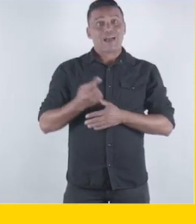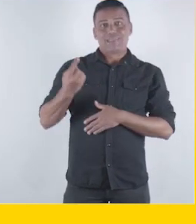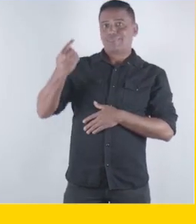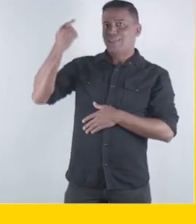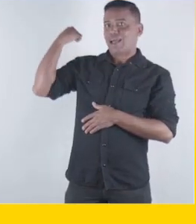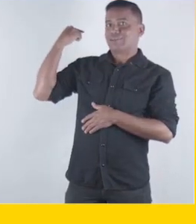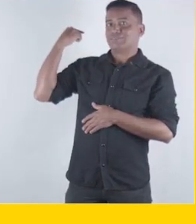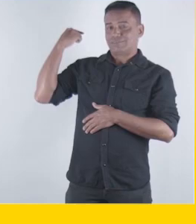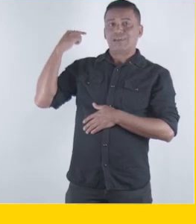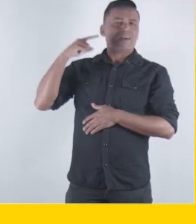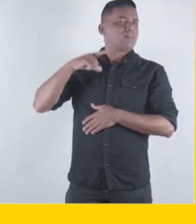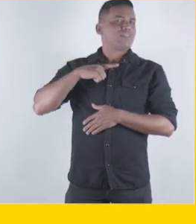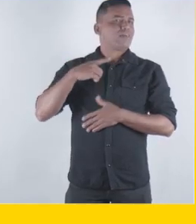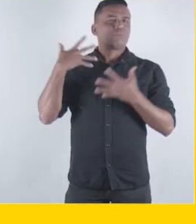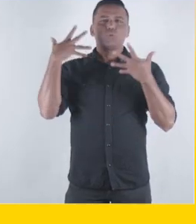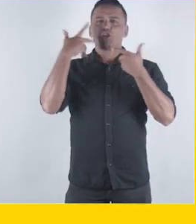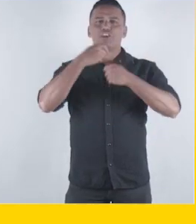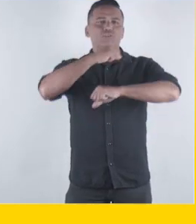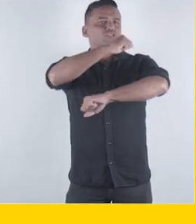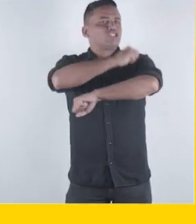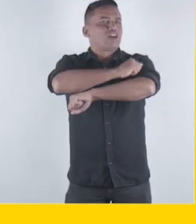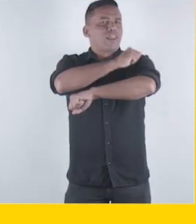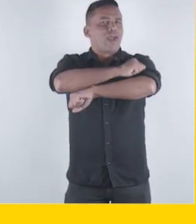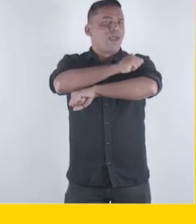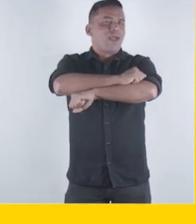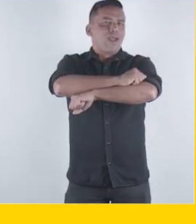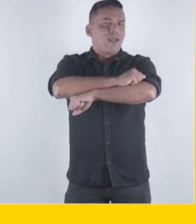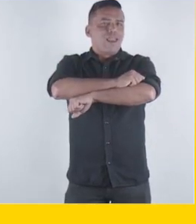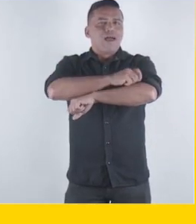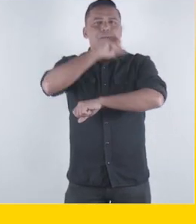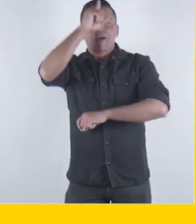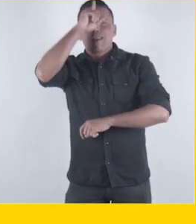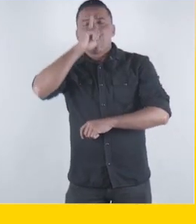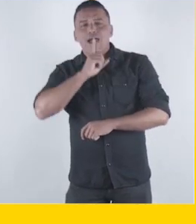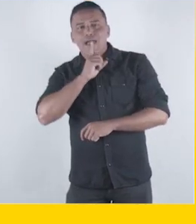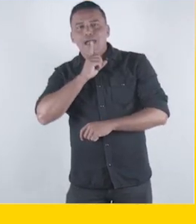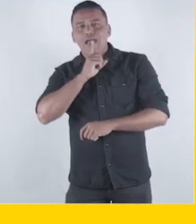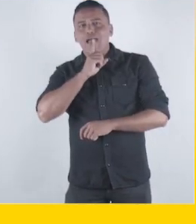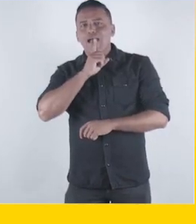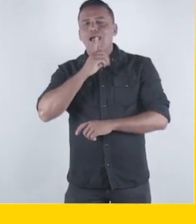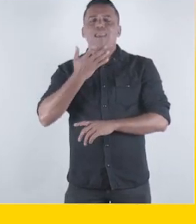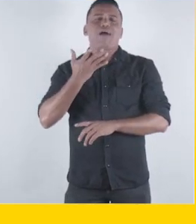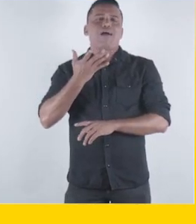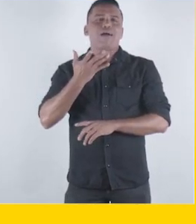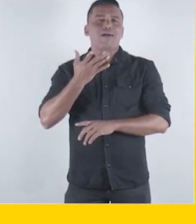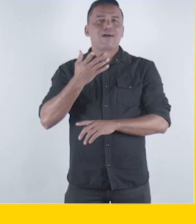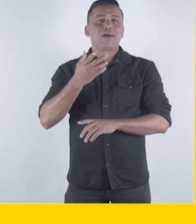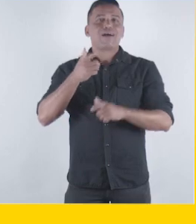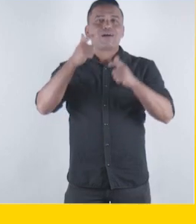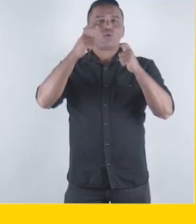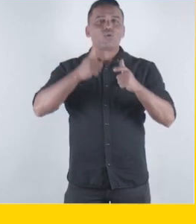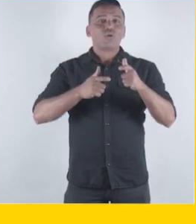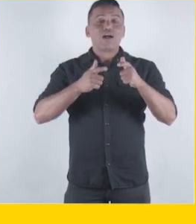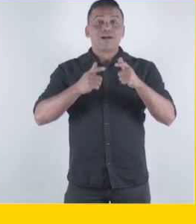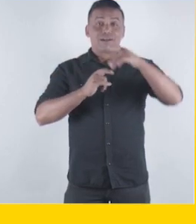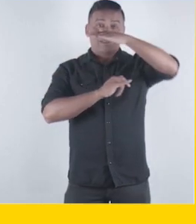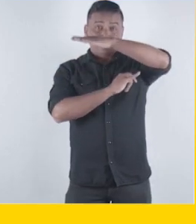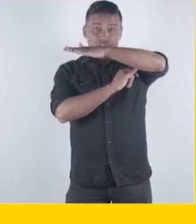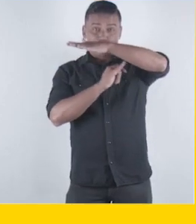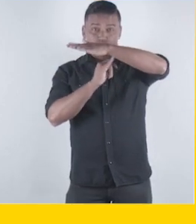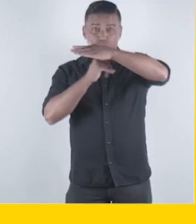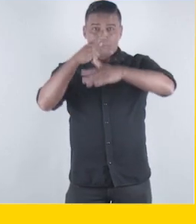mim, temos uma bela janela amarela compondo o cenário do Instituto